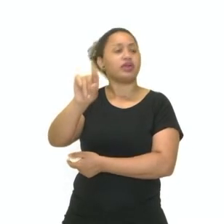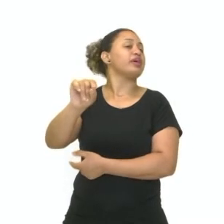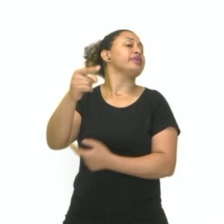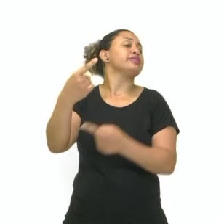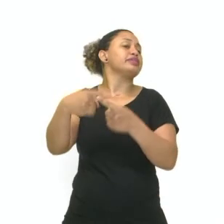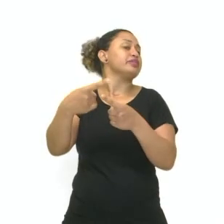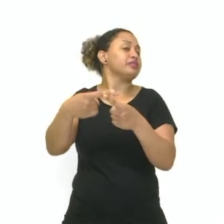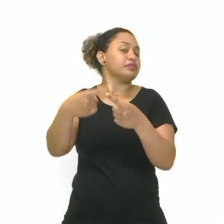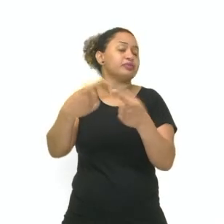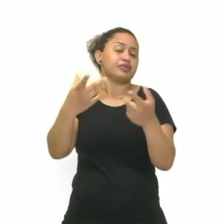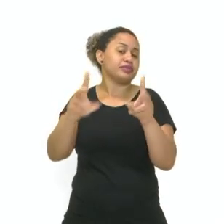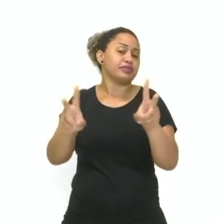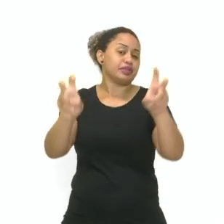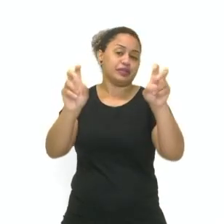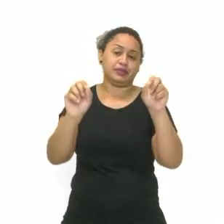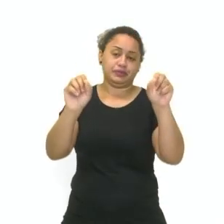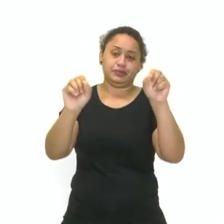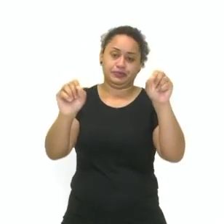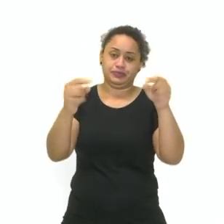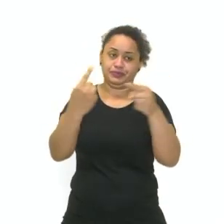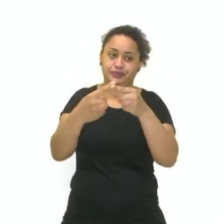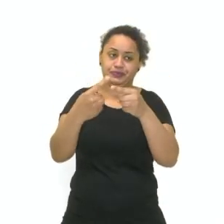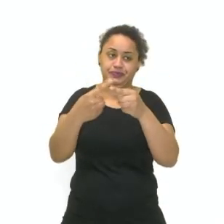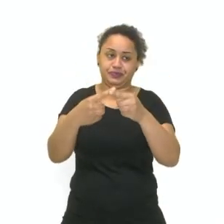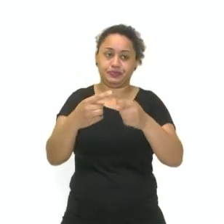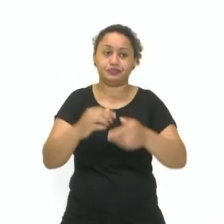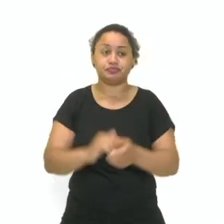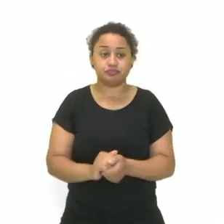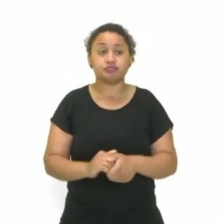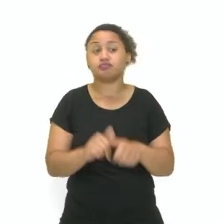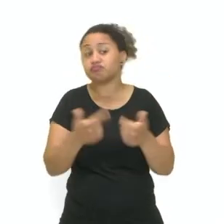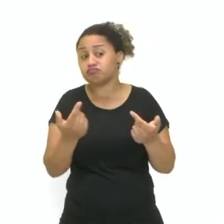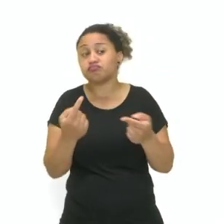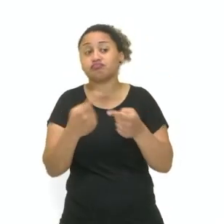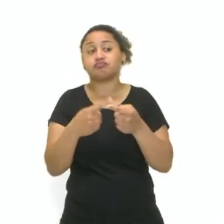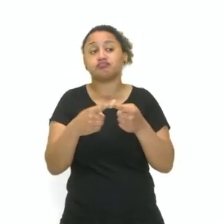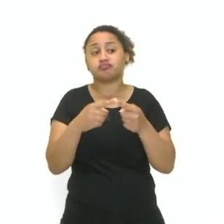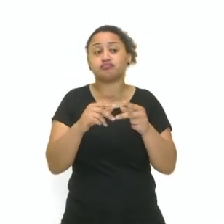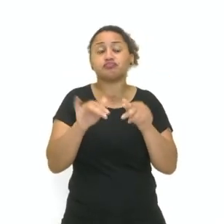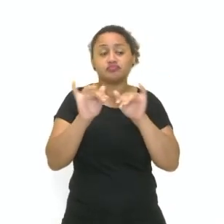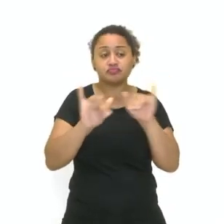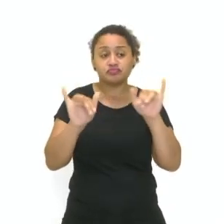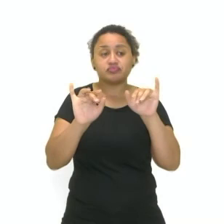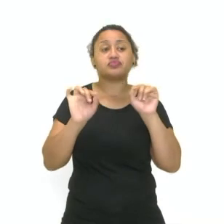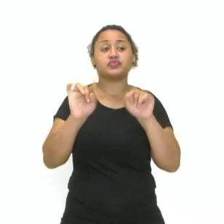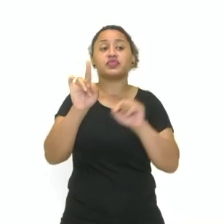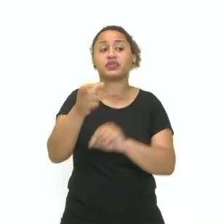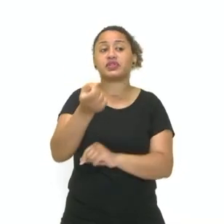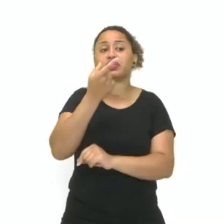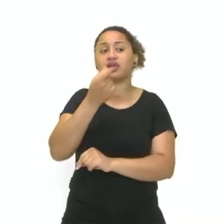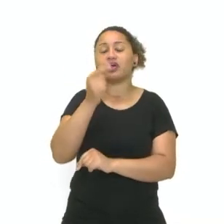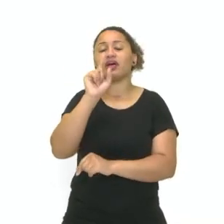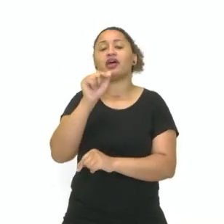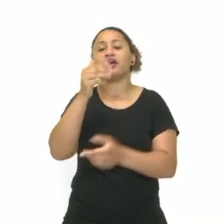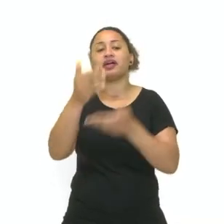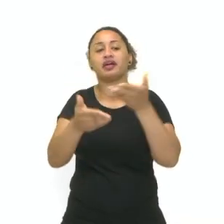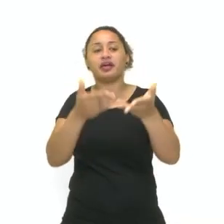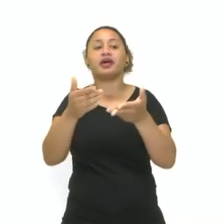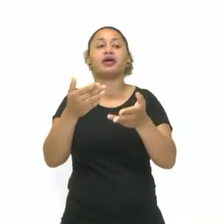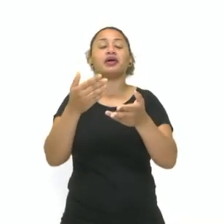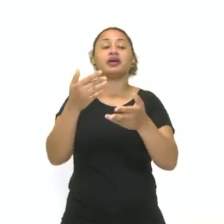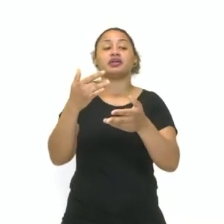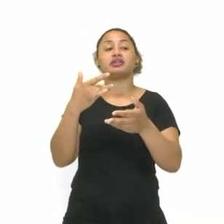que ela é citada. Então, a bem divulgada cloroquina é citada porque este medicamento é indicado no tratamento do